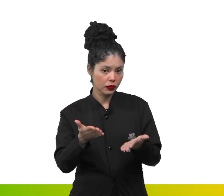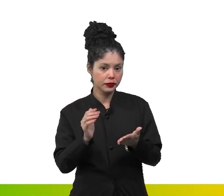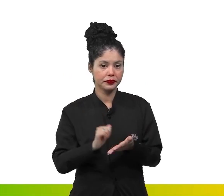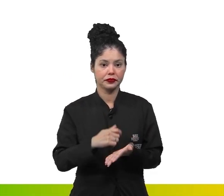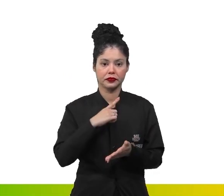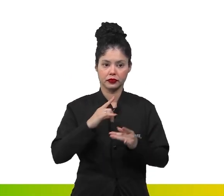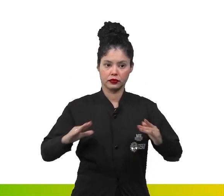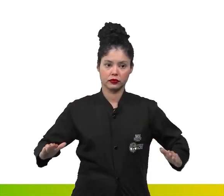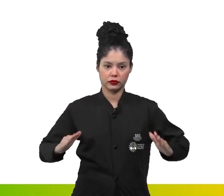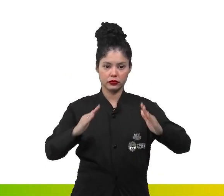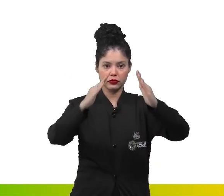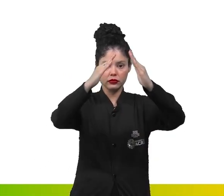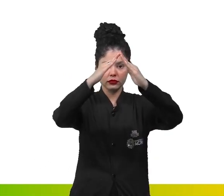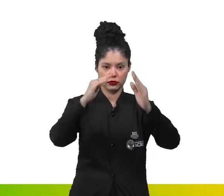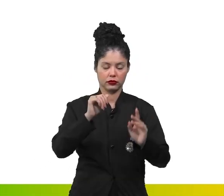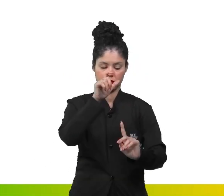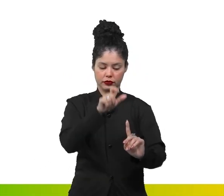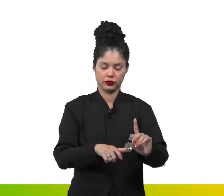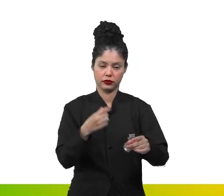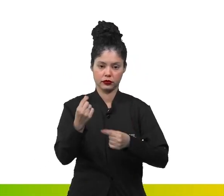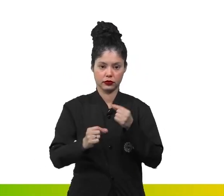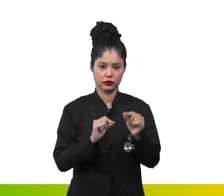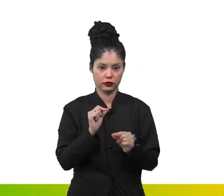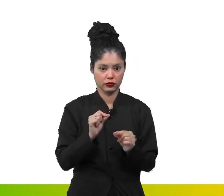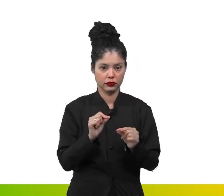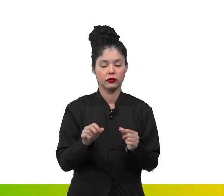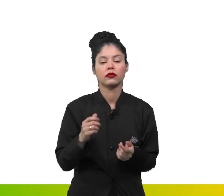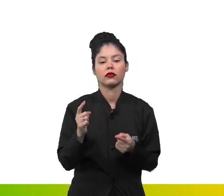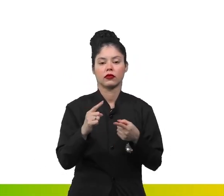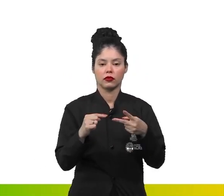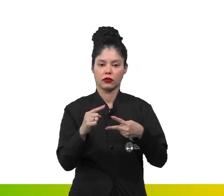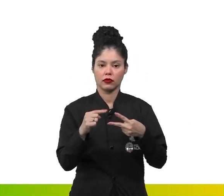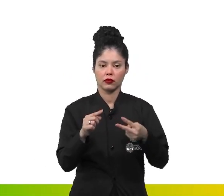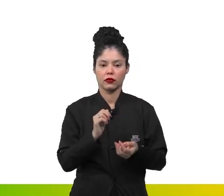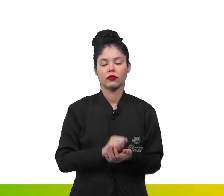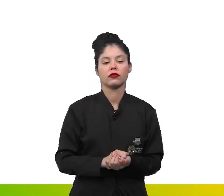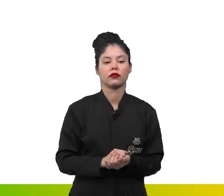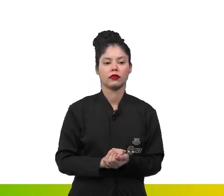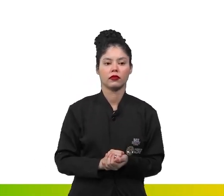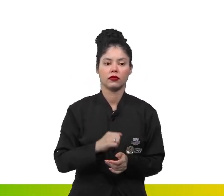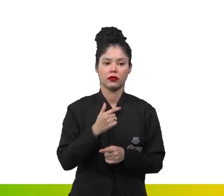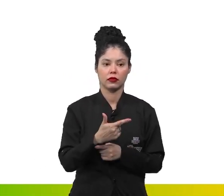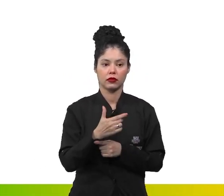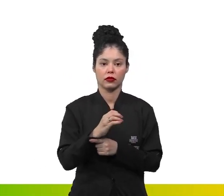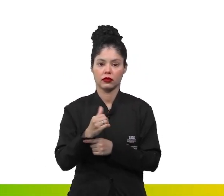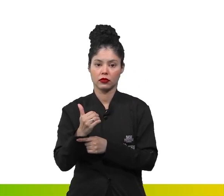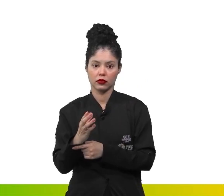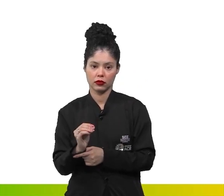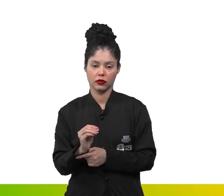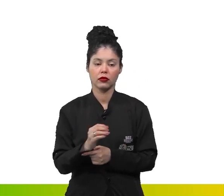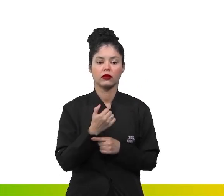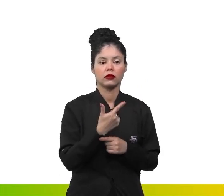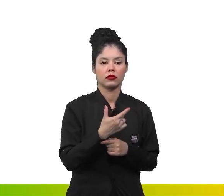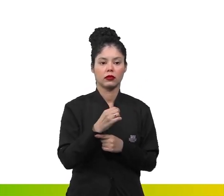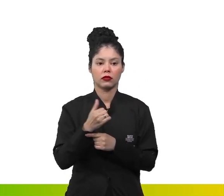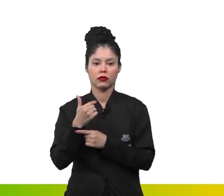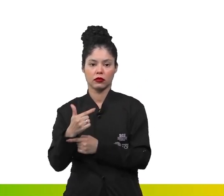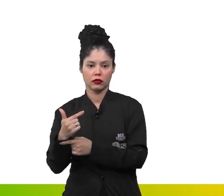temos uma pirâmide etária que está representando aí 2 anos, que é o ano de 2010 e o ano